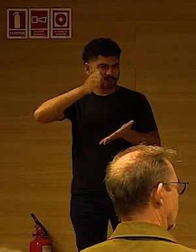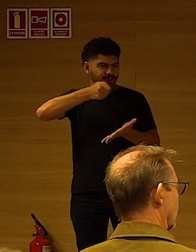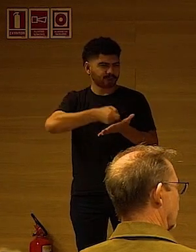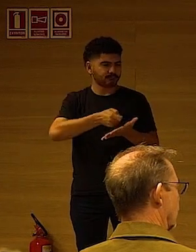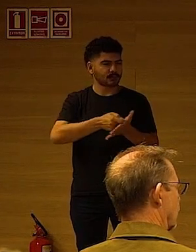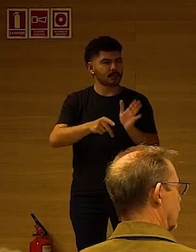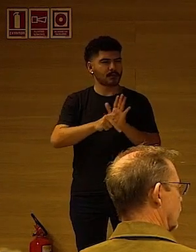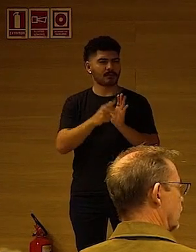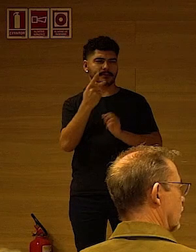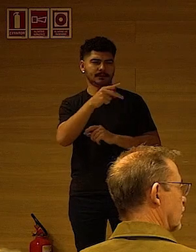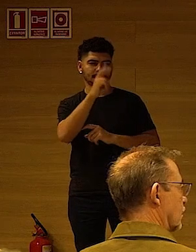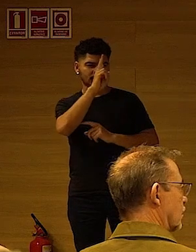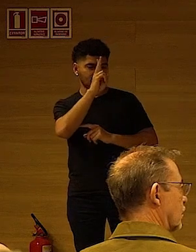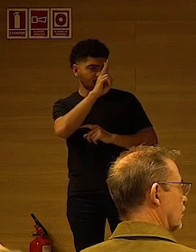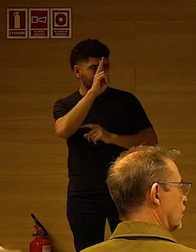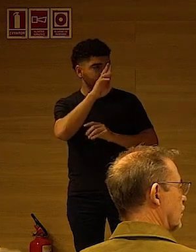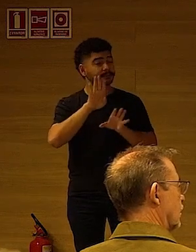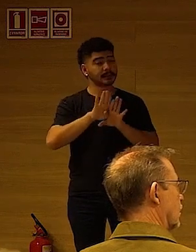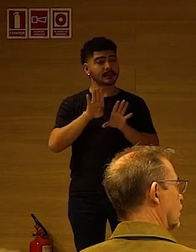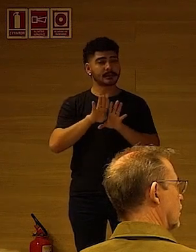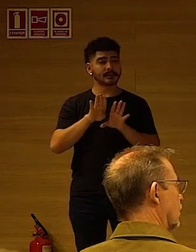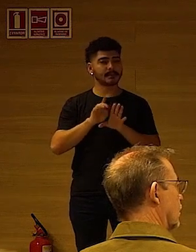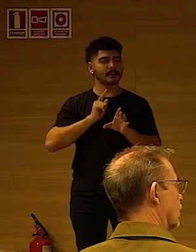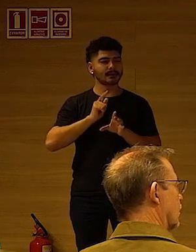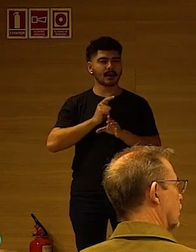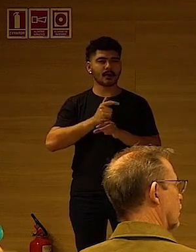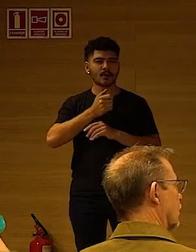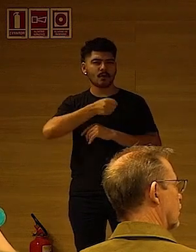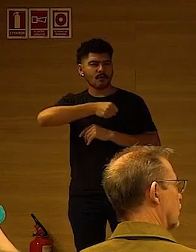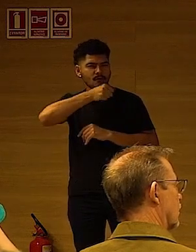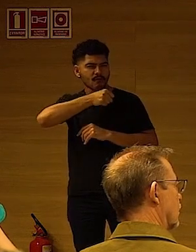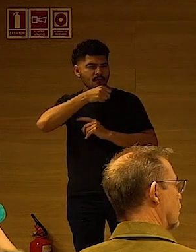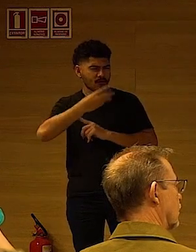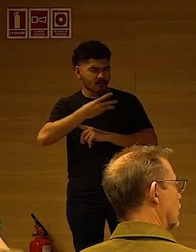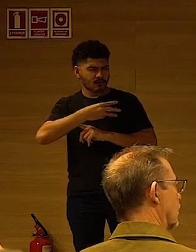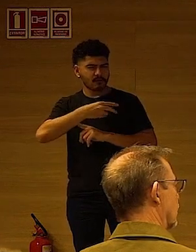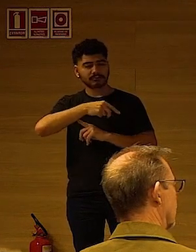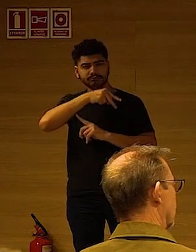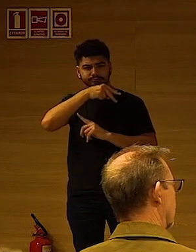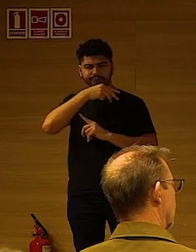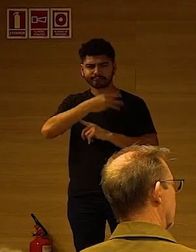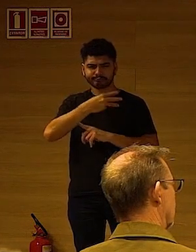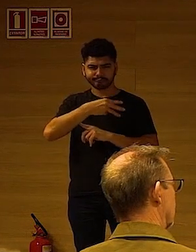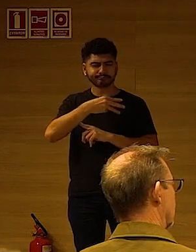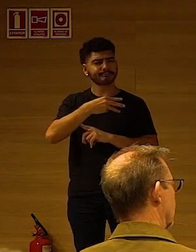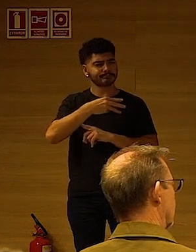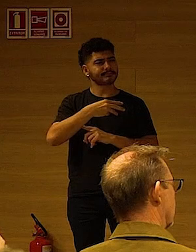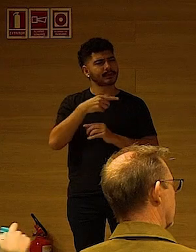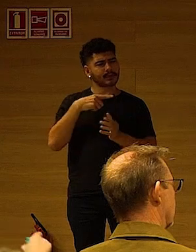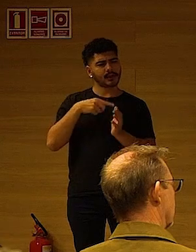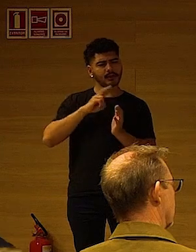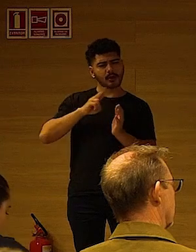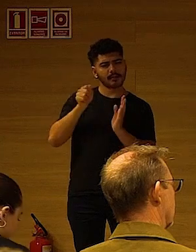né? E da eternização do teu trisavô a partir dos teus primeiros livros, que você assina com o nome dele. Conta pra gente